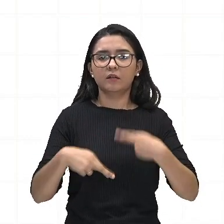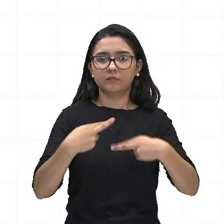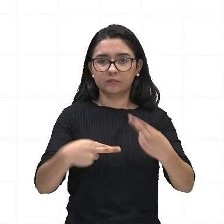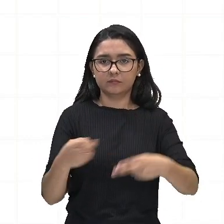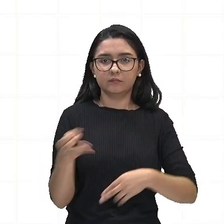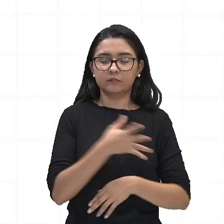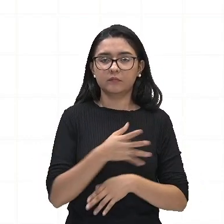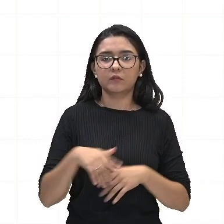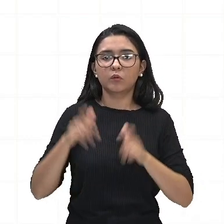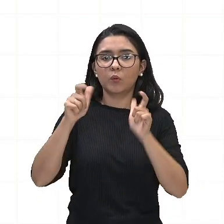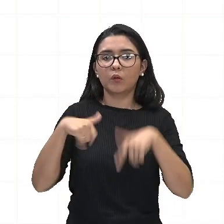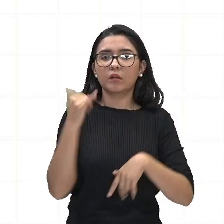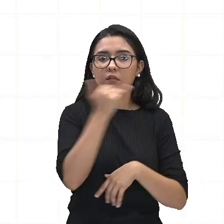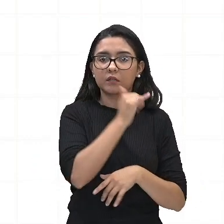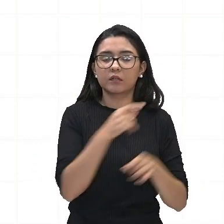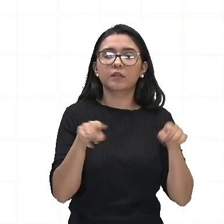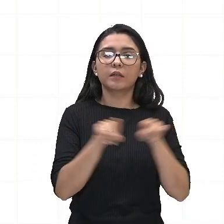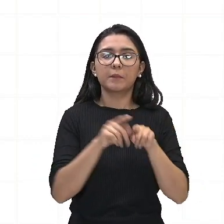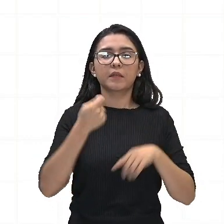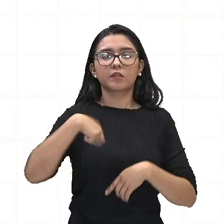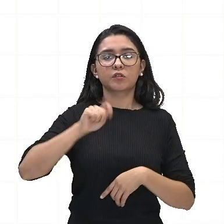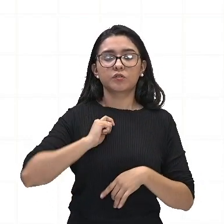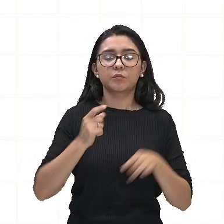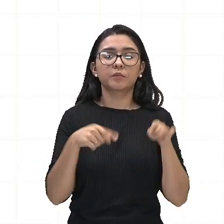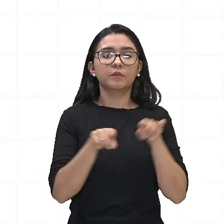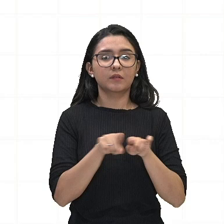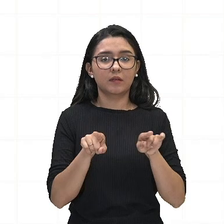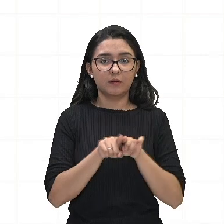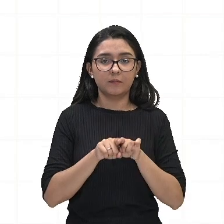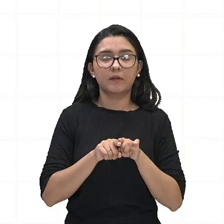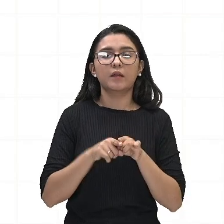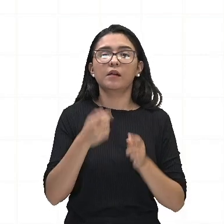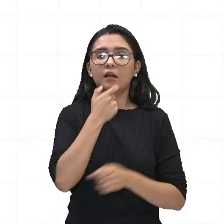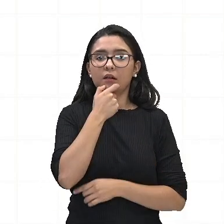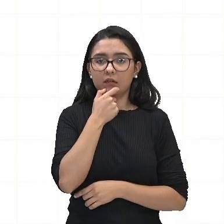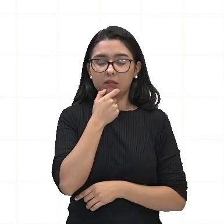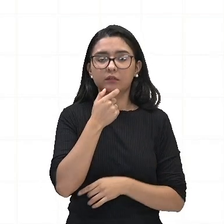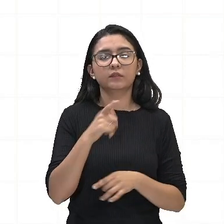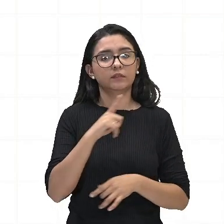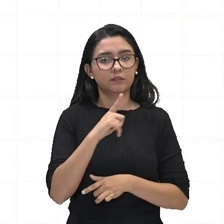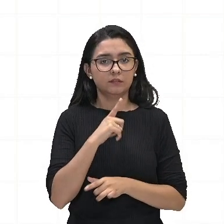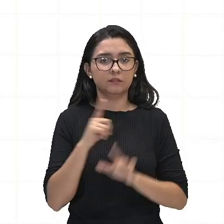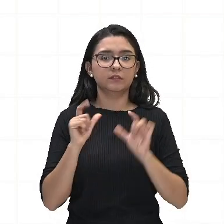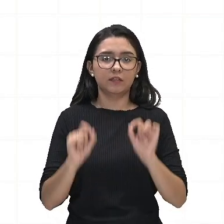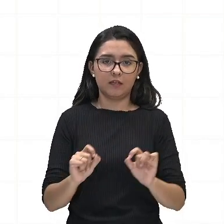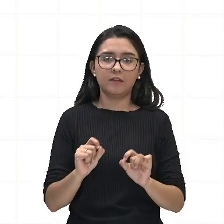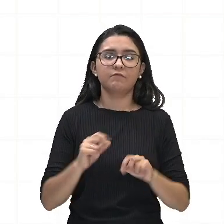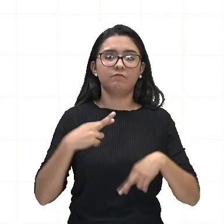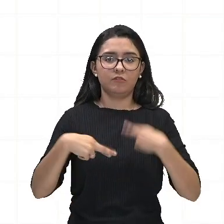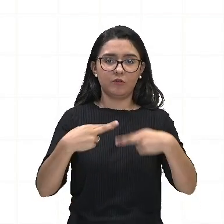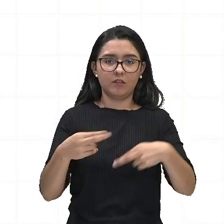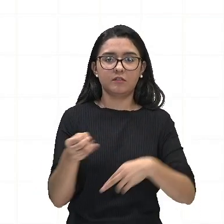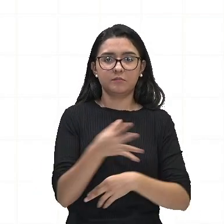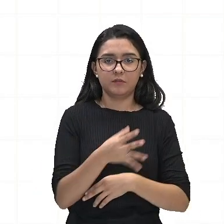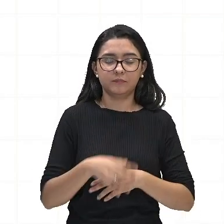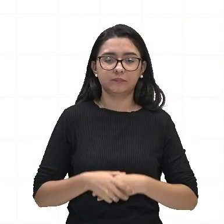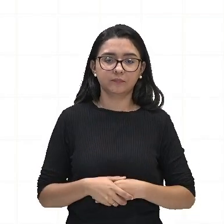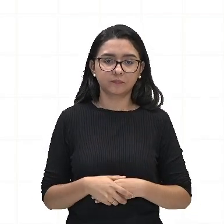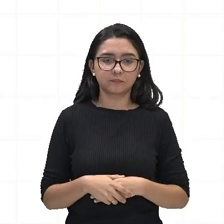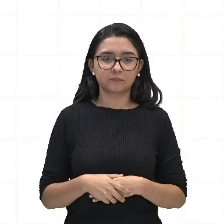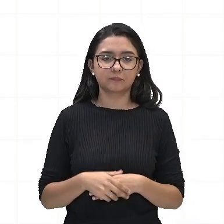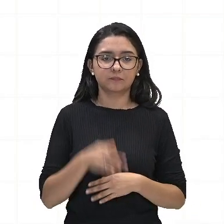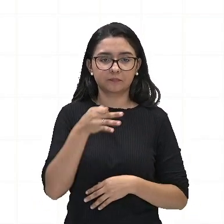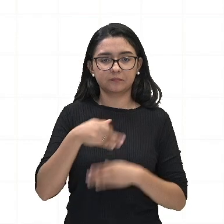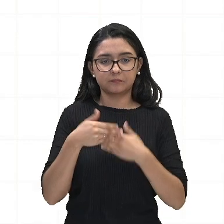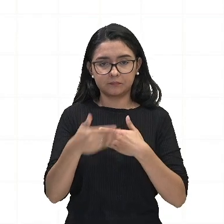na Itália, quanto na Espanha e também quanto na Inglaterra, houve ali a presença do Renascimento, certo?